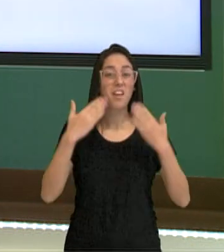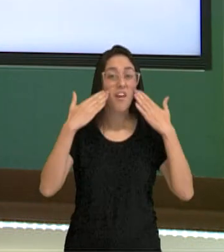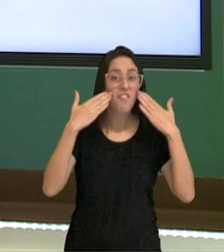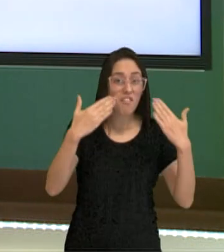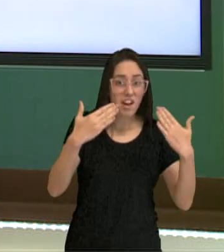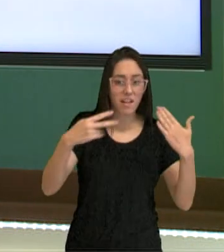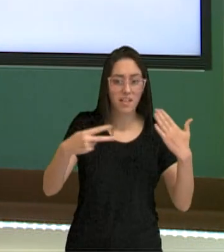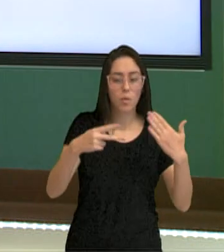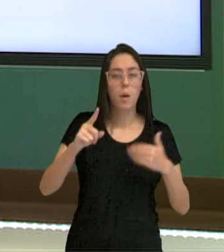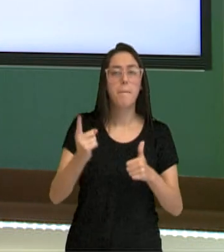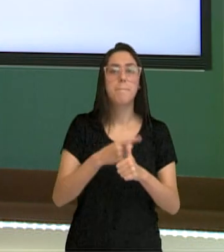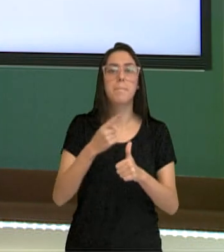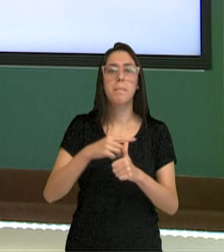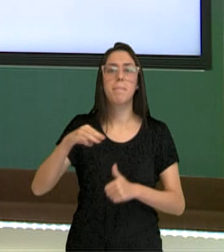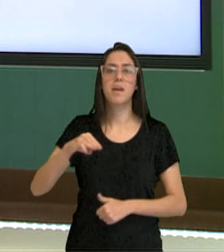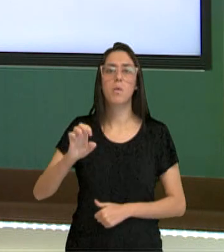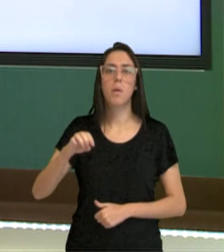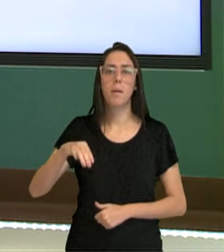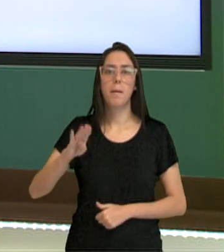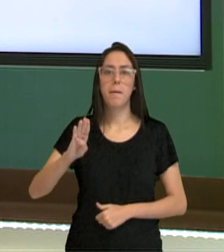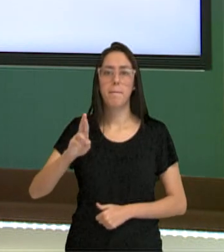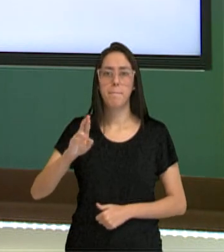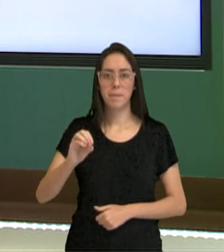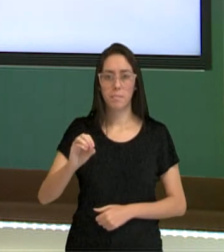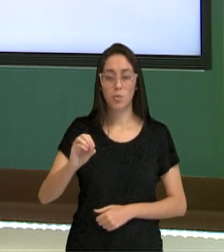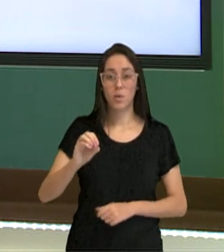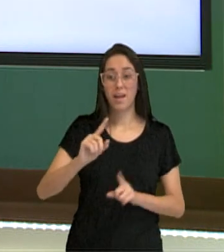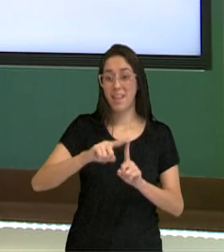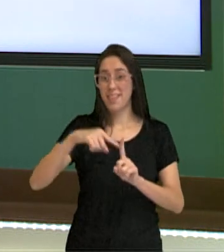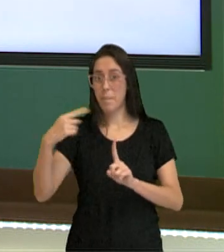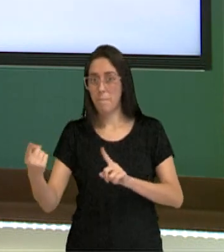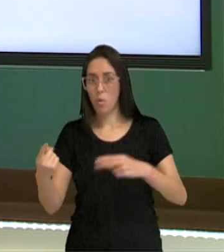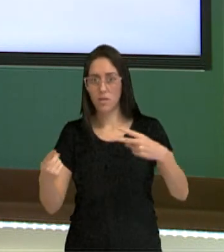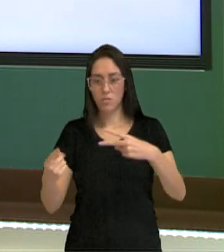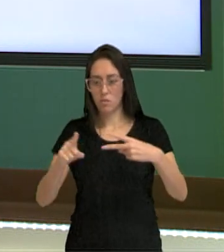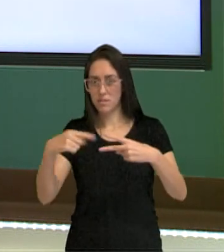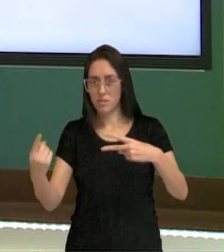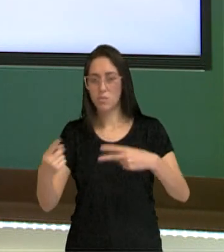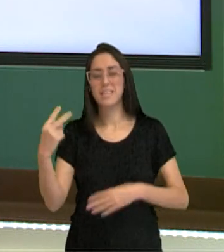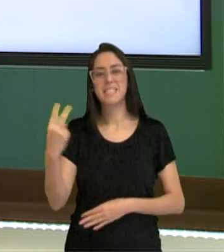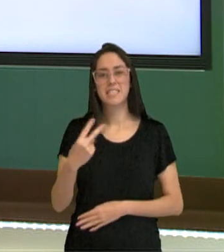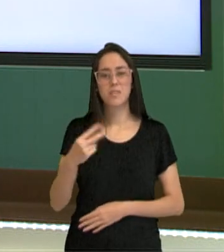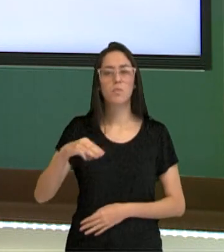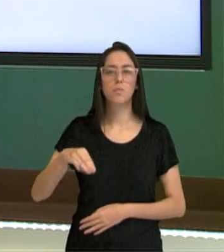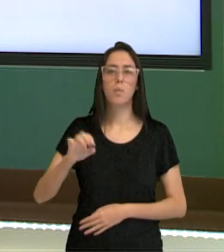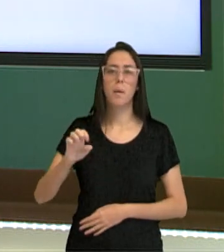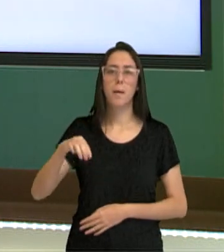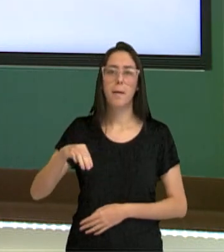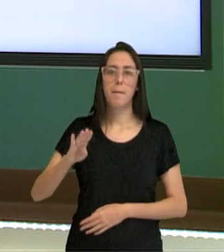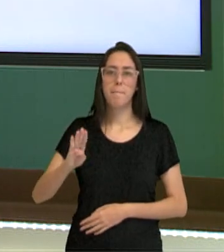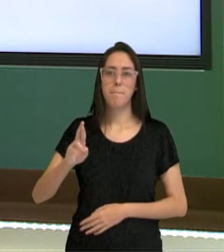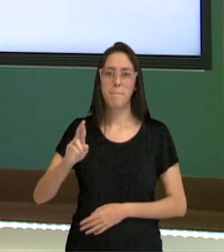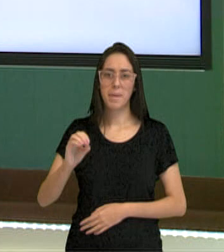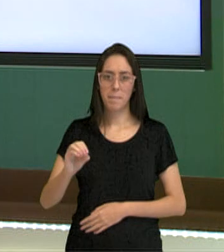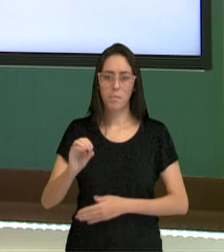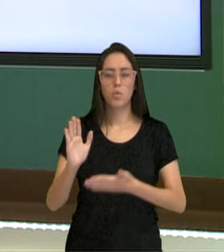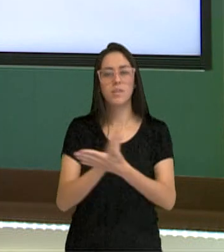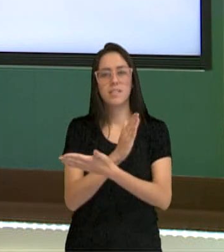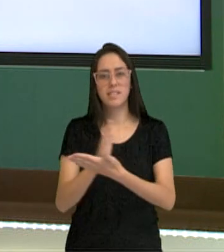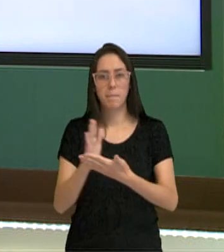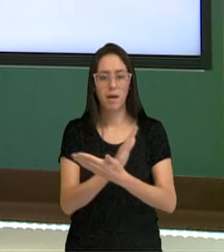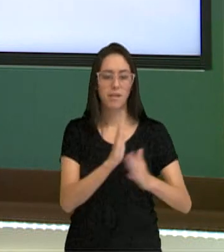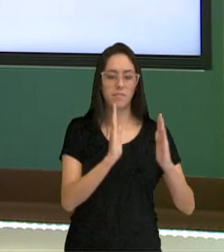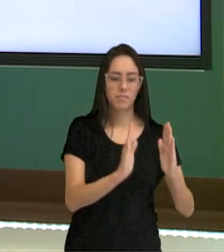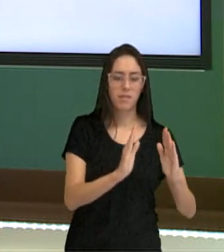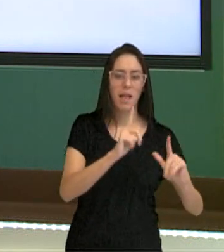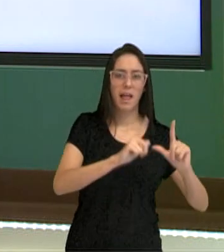primeiro membro. O que vem depois é chamado segundo membro. Então, nós separamos, deixamos o que tem letra de um dos